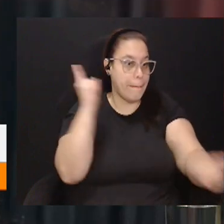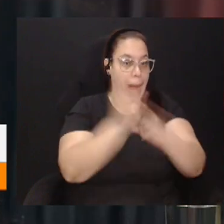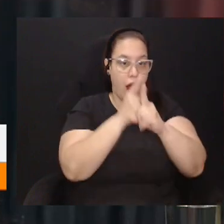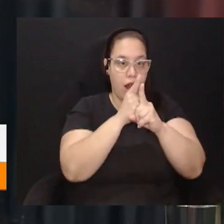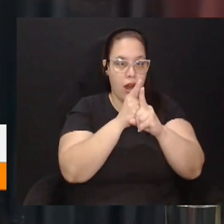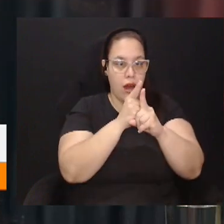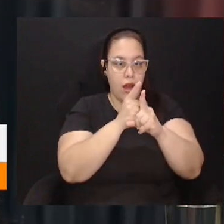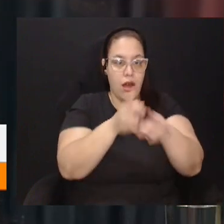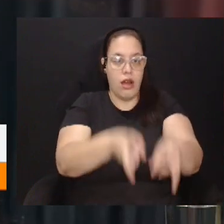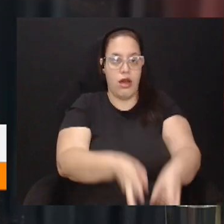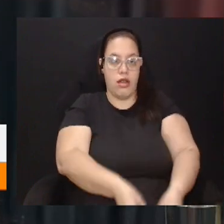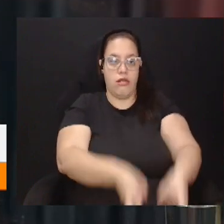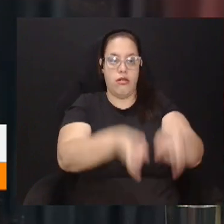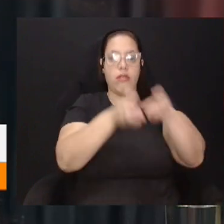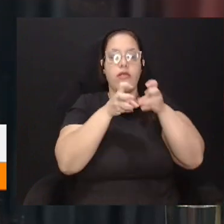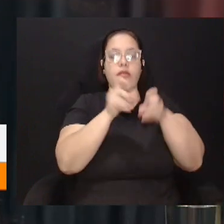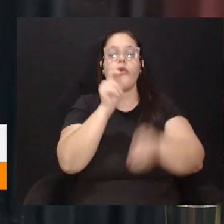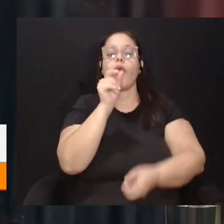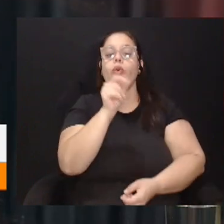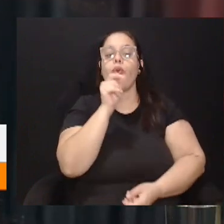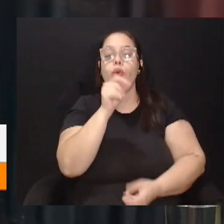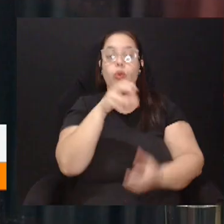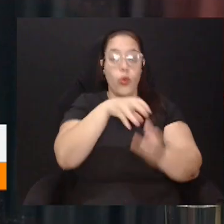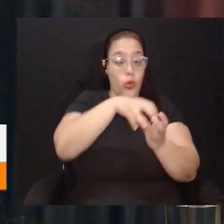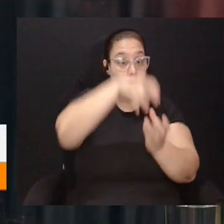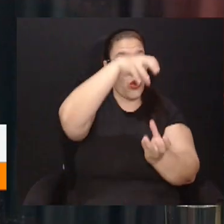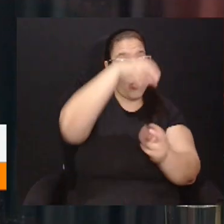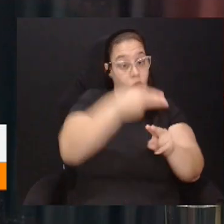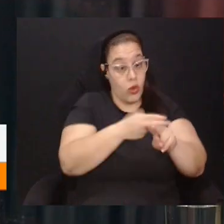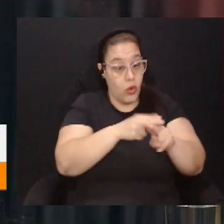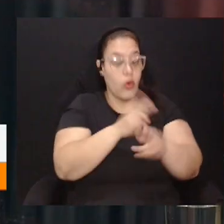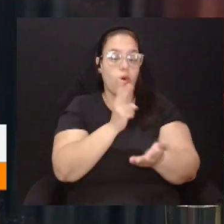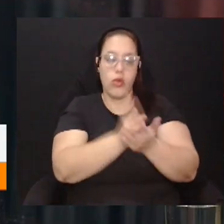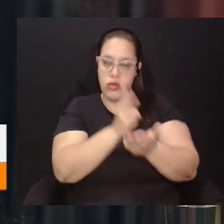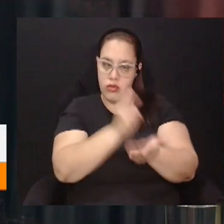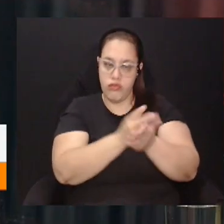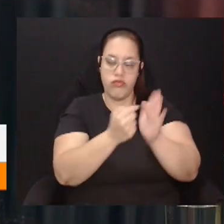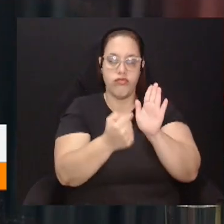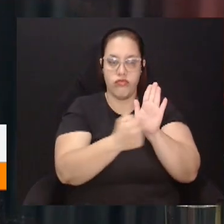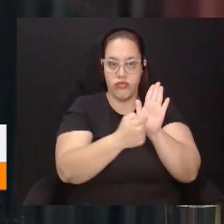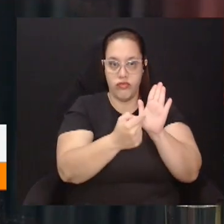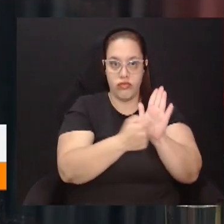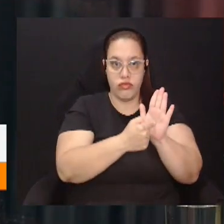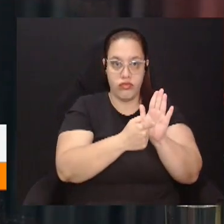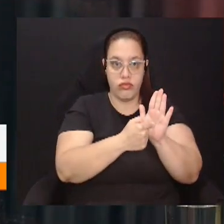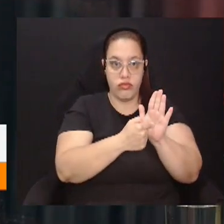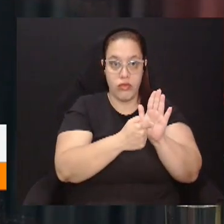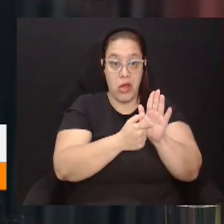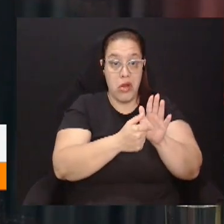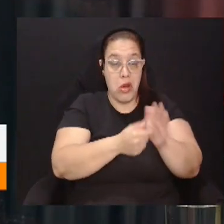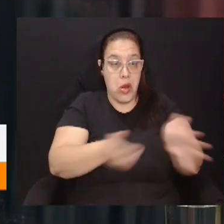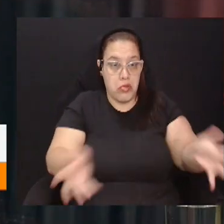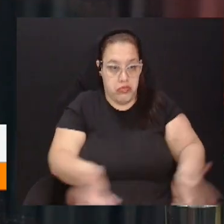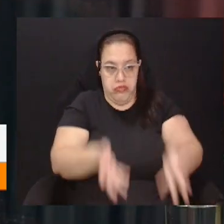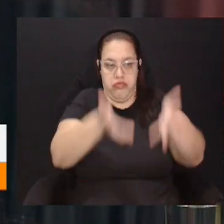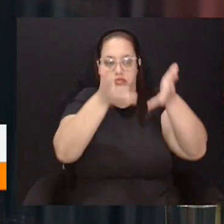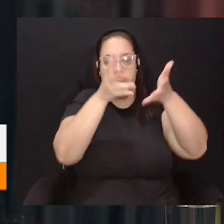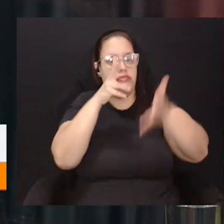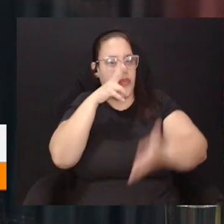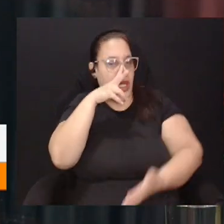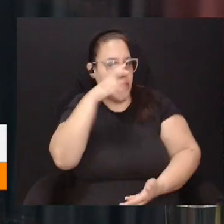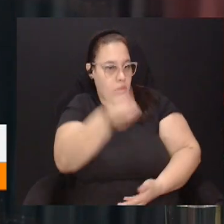percebe é que o ovo continua com essa uhum. imagem de fertilidade, ou seja, com a força da